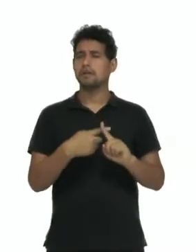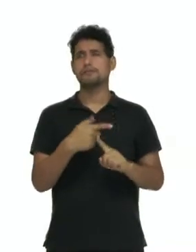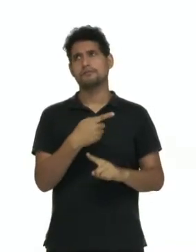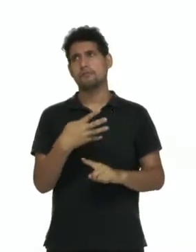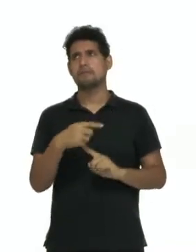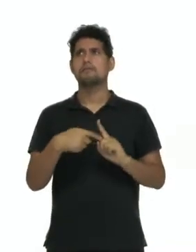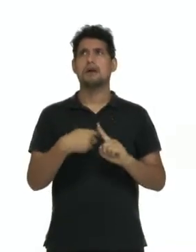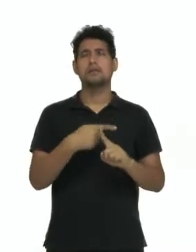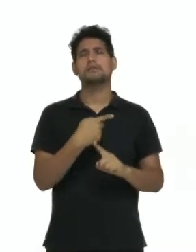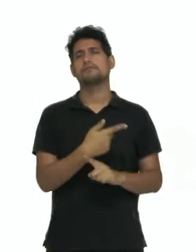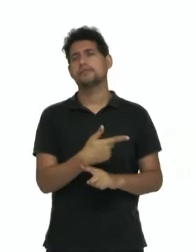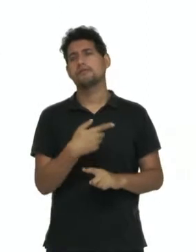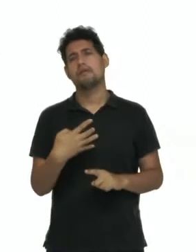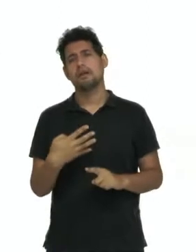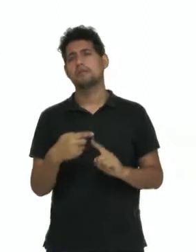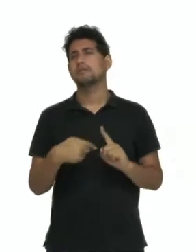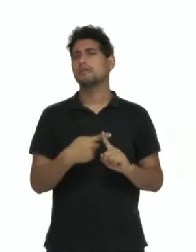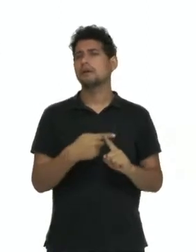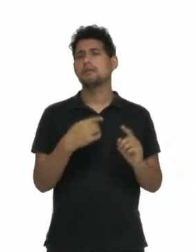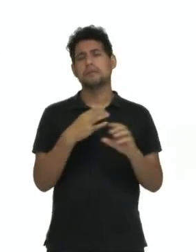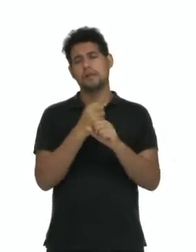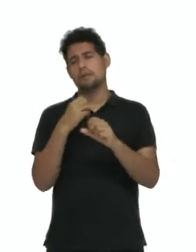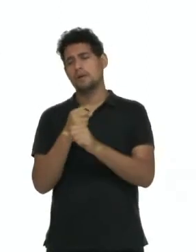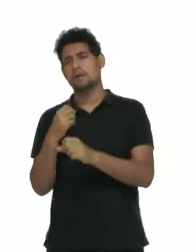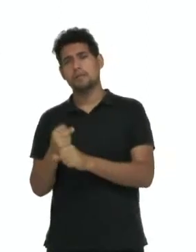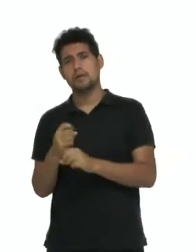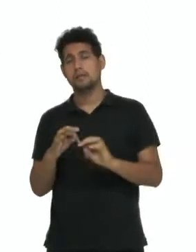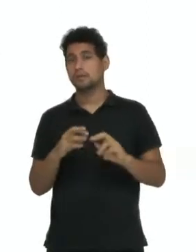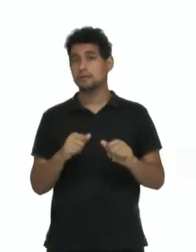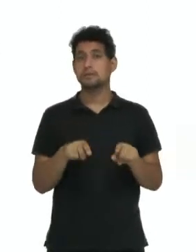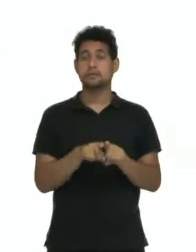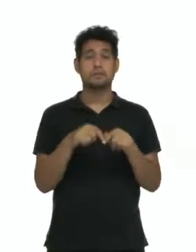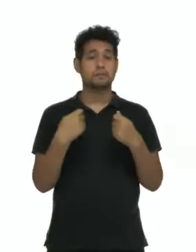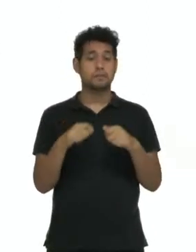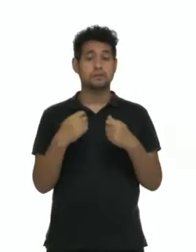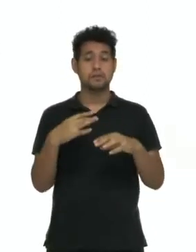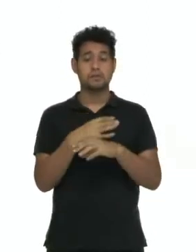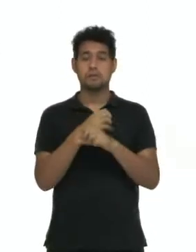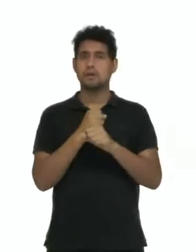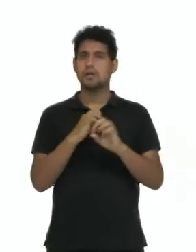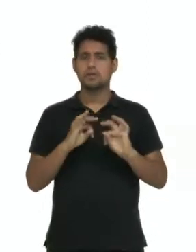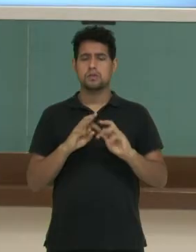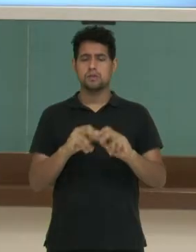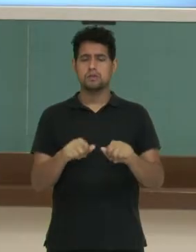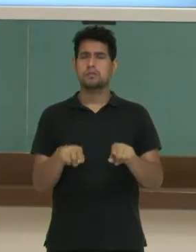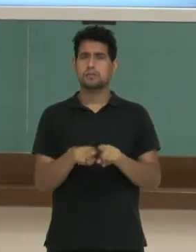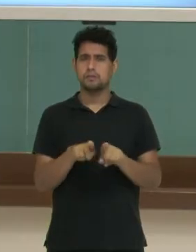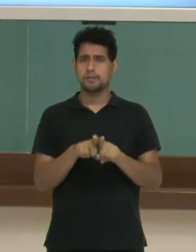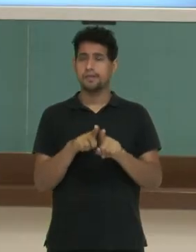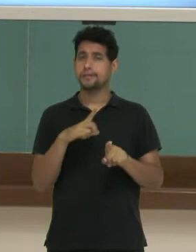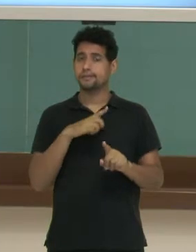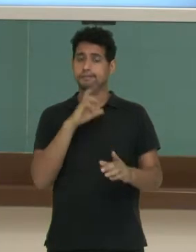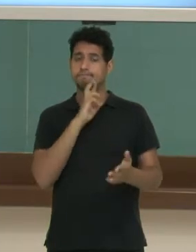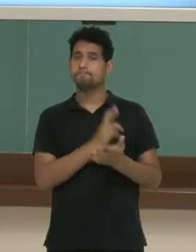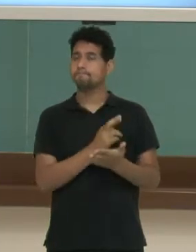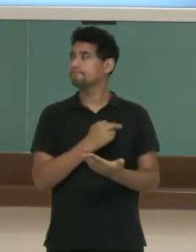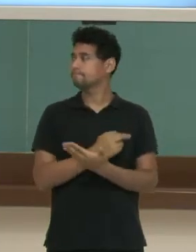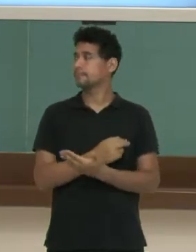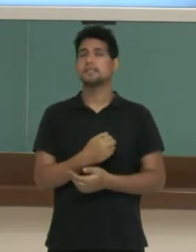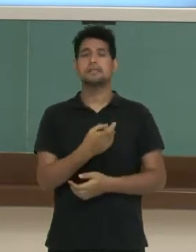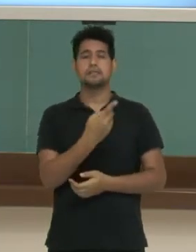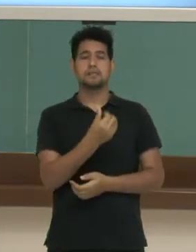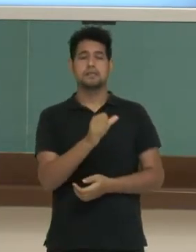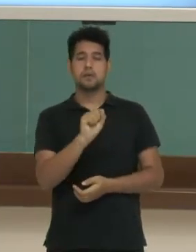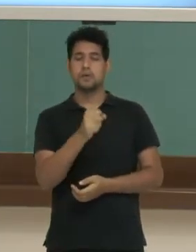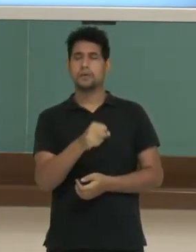mais 24 mais 24 e vou somando, aí eu tenho que somar tudo isso que vai dar esse resultado, né? Que vai dar